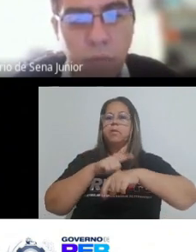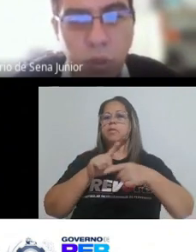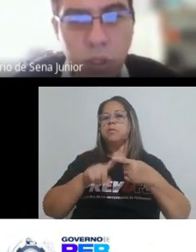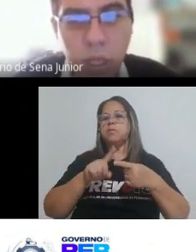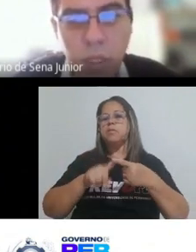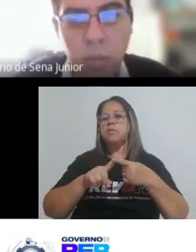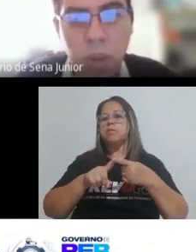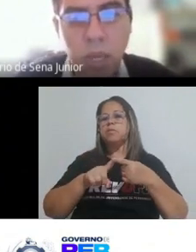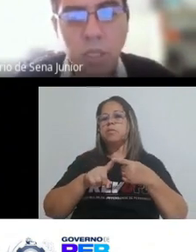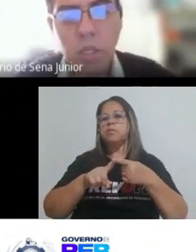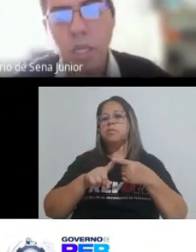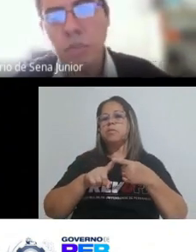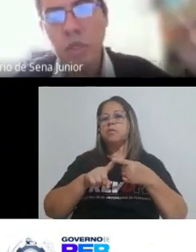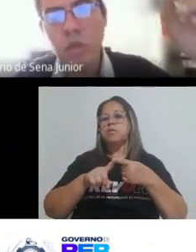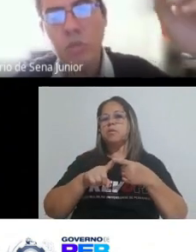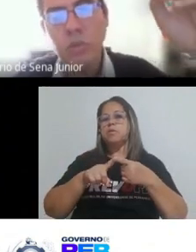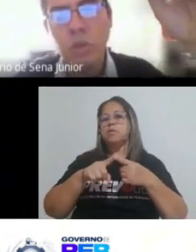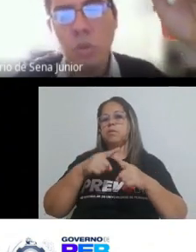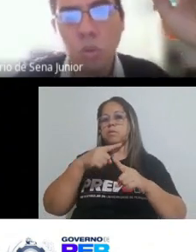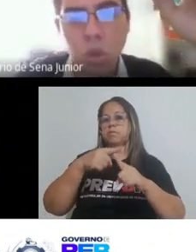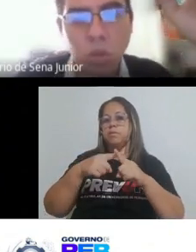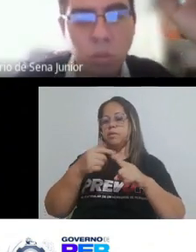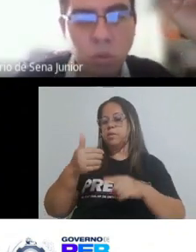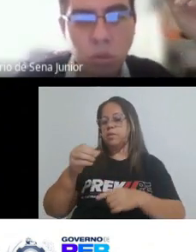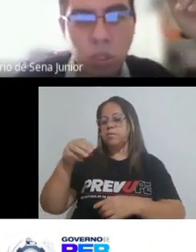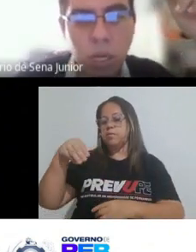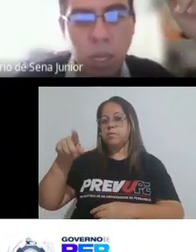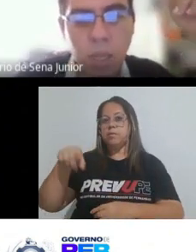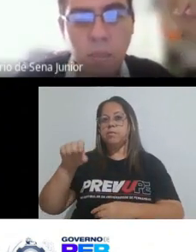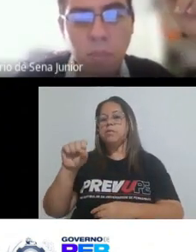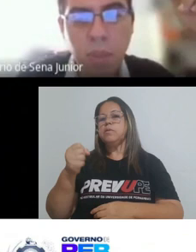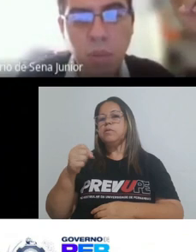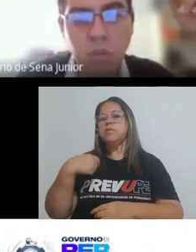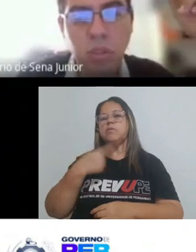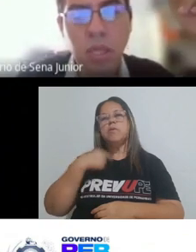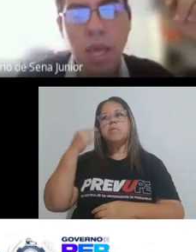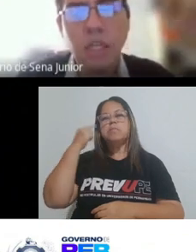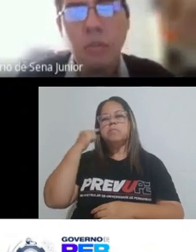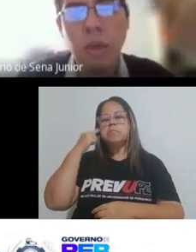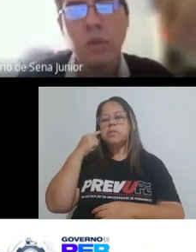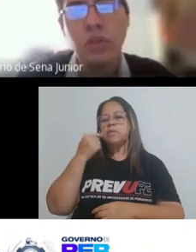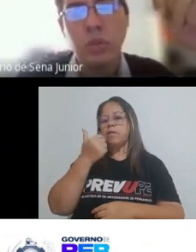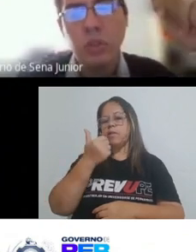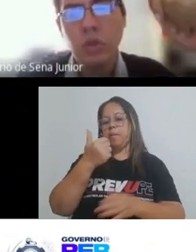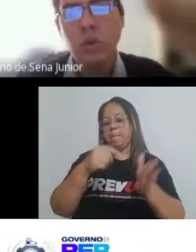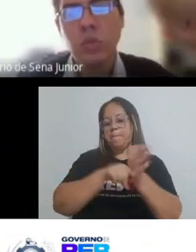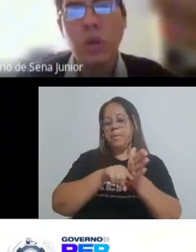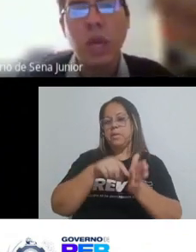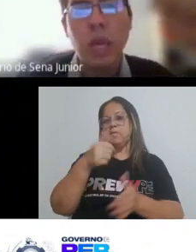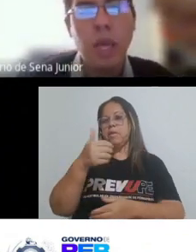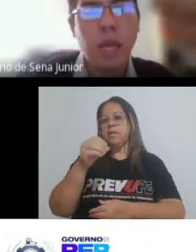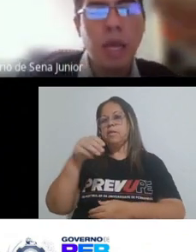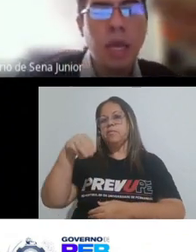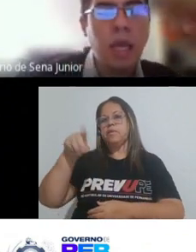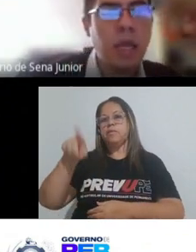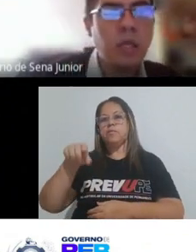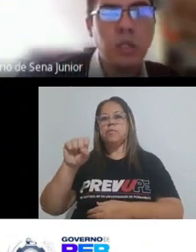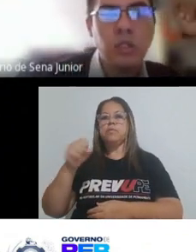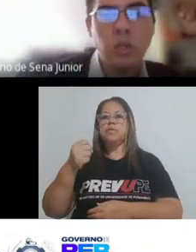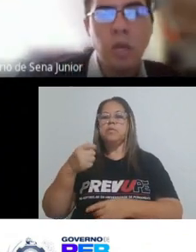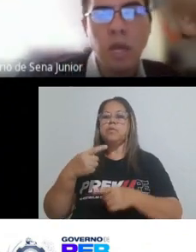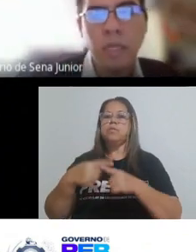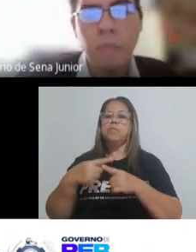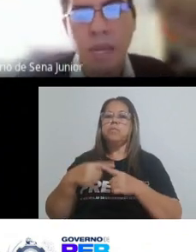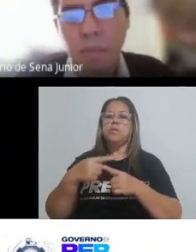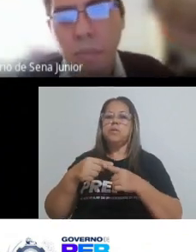lugar da velocidade de mais 10 metros por segundo, nós vamos considerar menos 10 metros por segundo, porque ela é